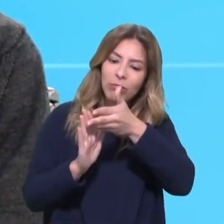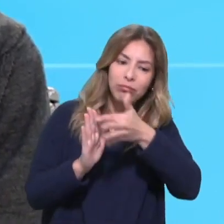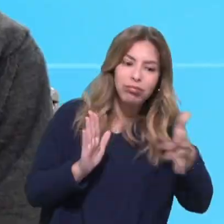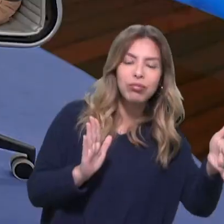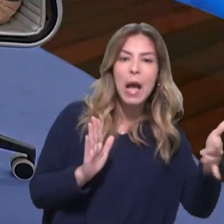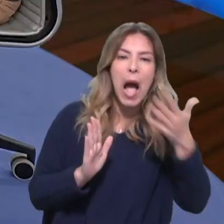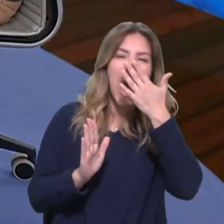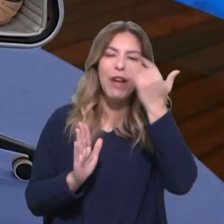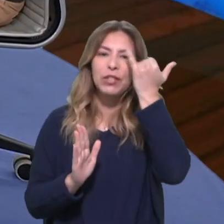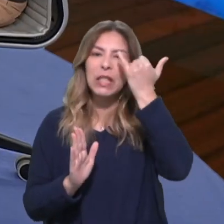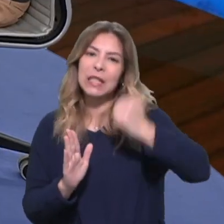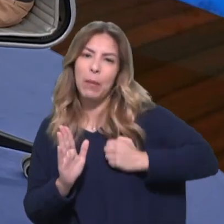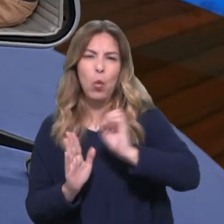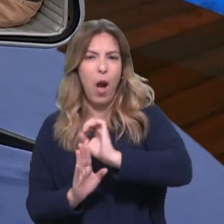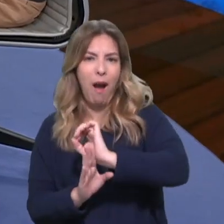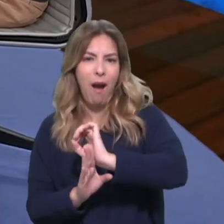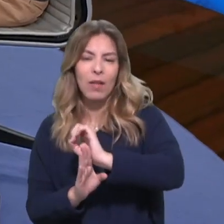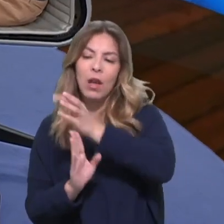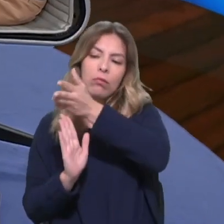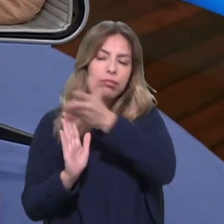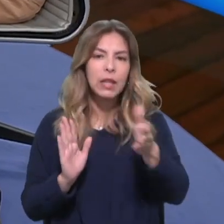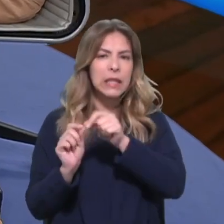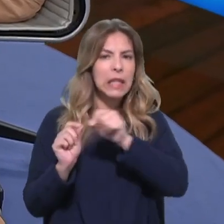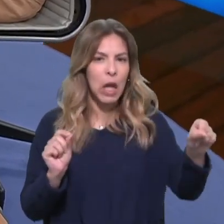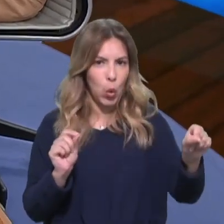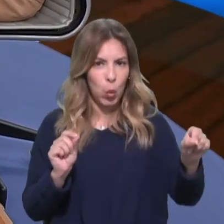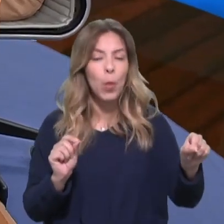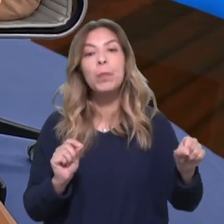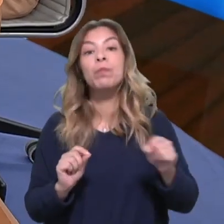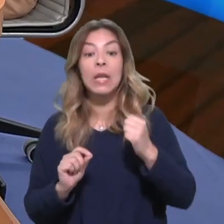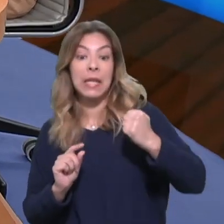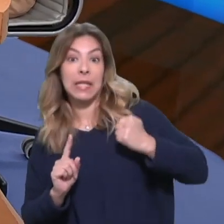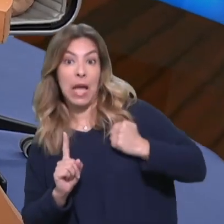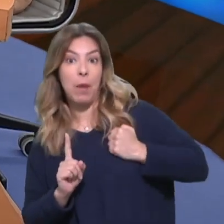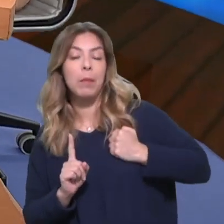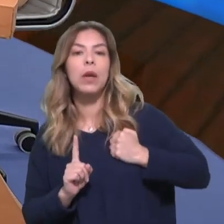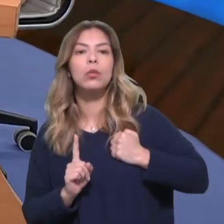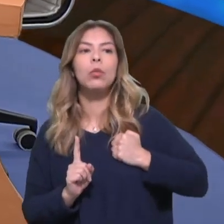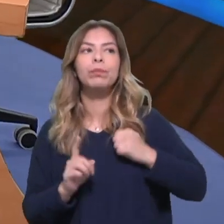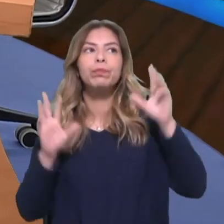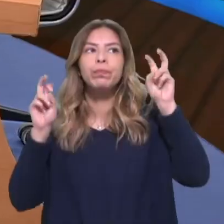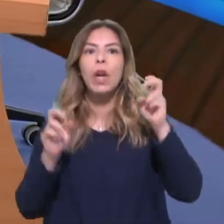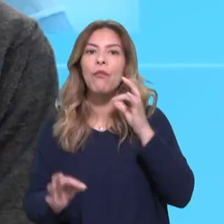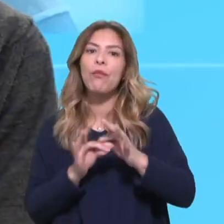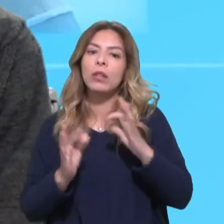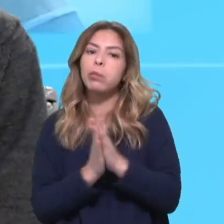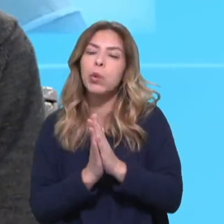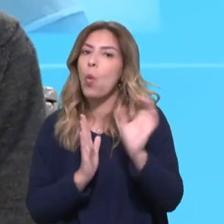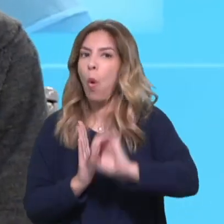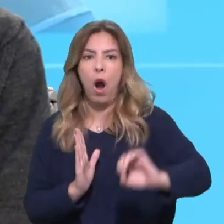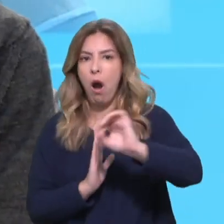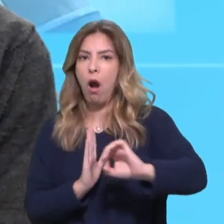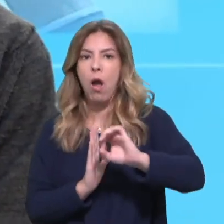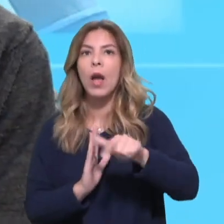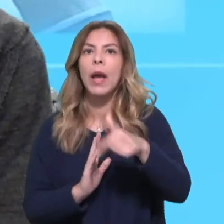Pascal. Andemos para trás, Sim. Segundo dia, o sábado. O sábado é um dia sem celebração da Eucaristia. Até se diz na tradição um